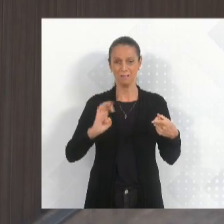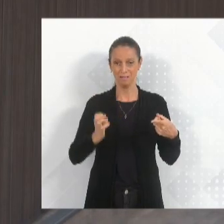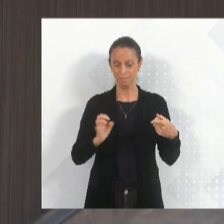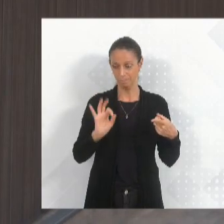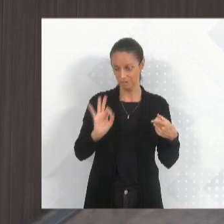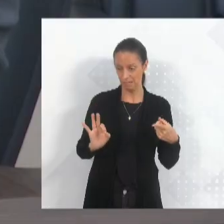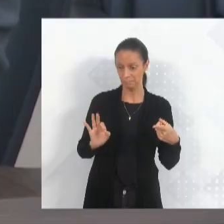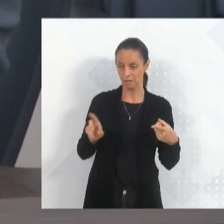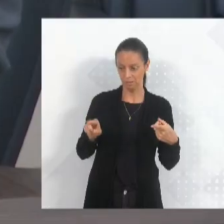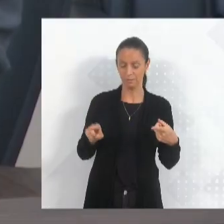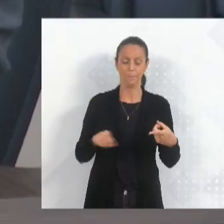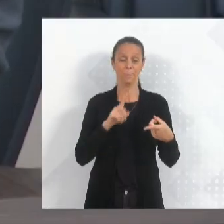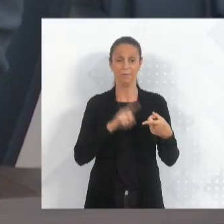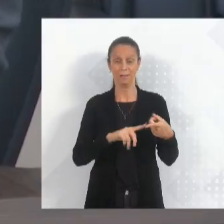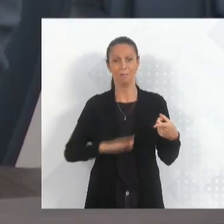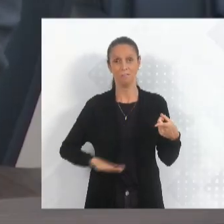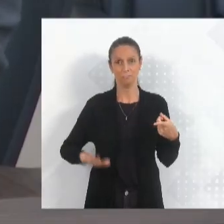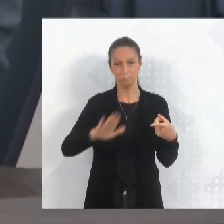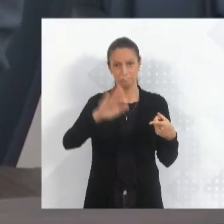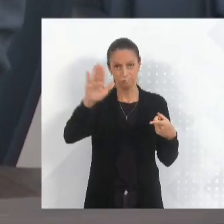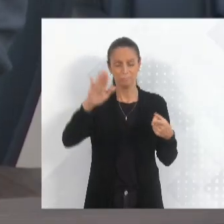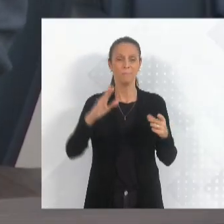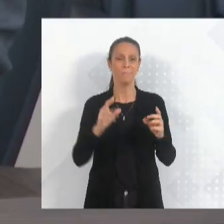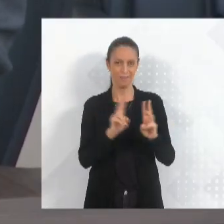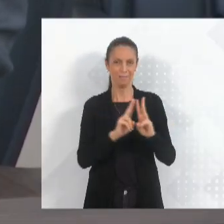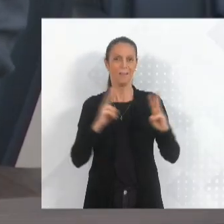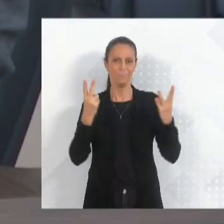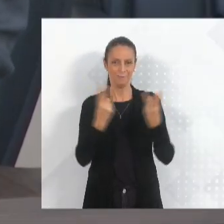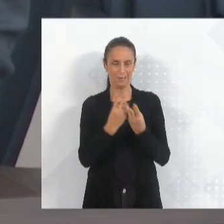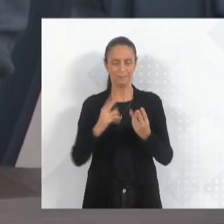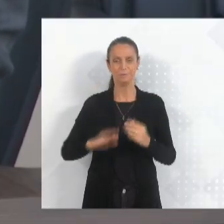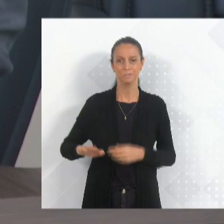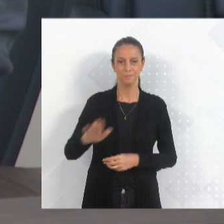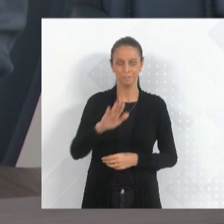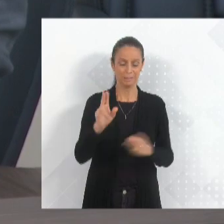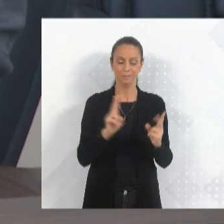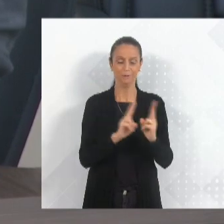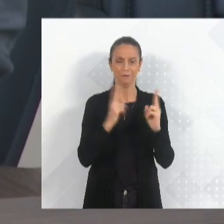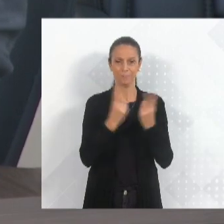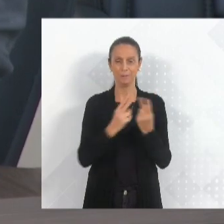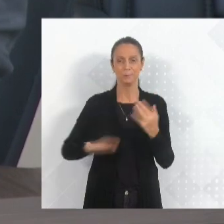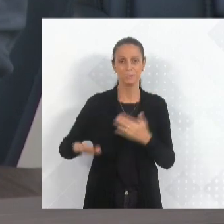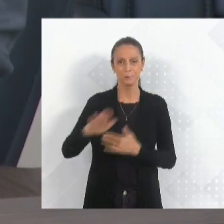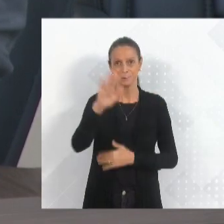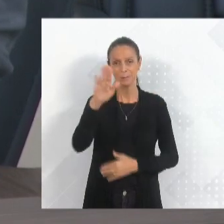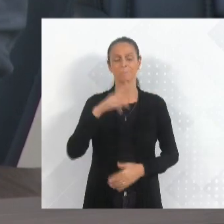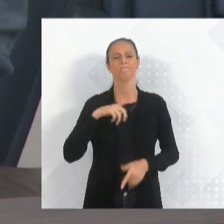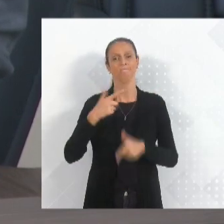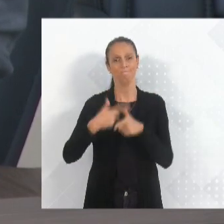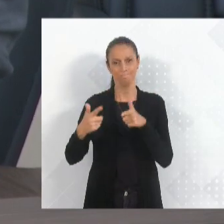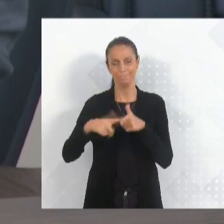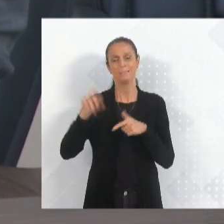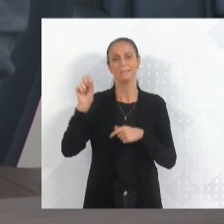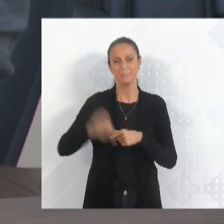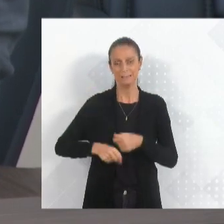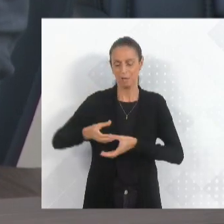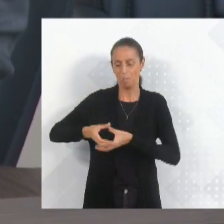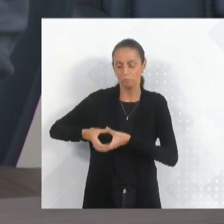Dona Edith, a região que estava tendo um pouco de problema de distribuição, né?